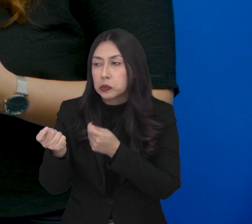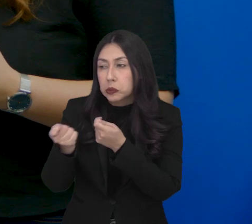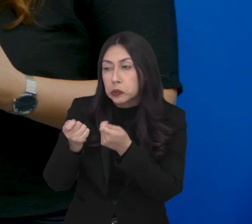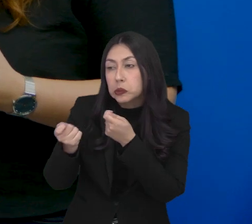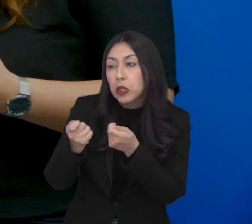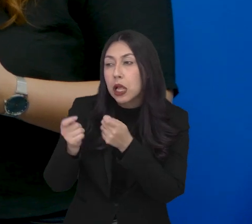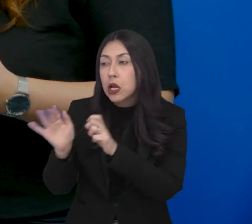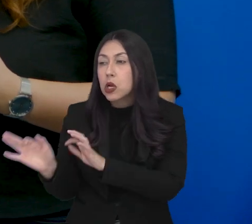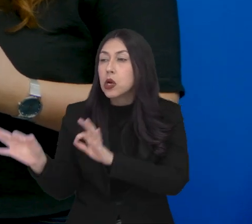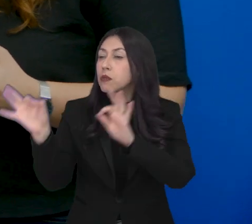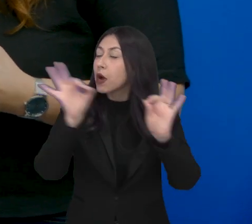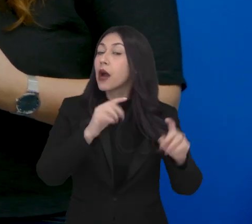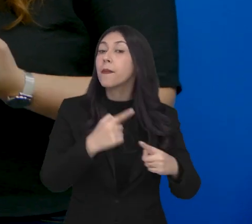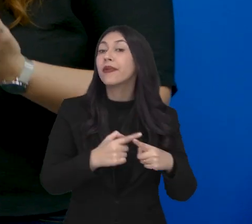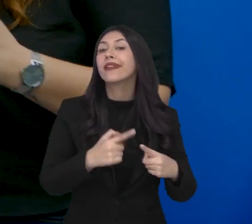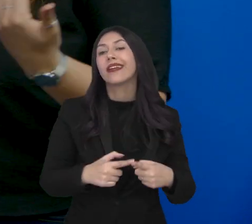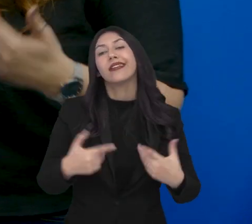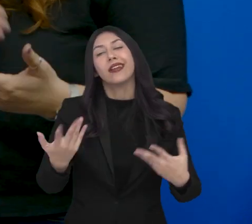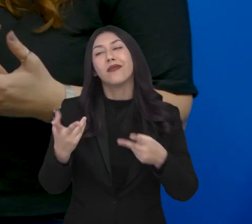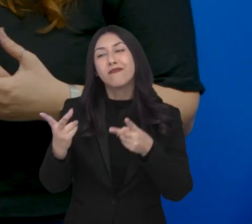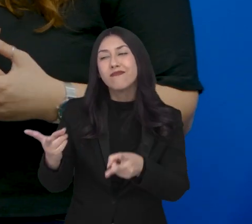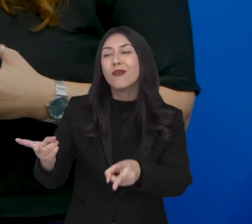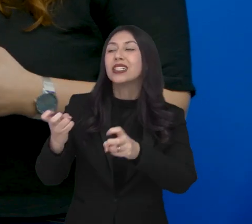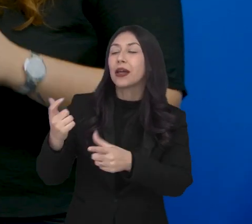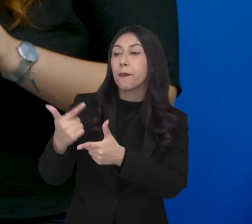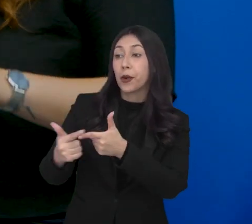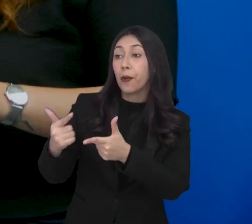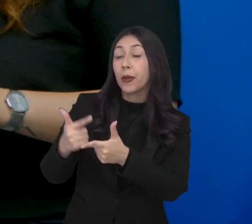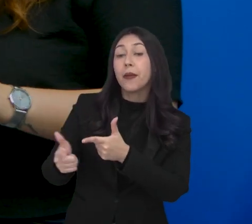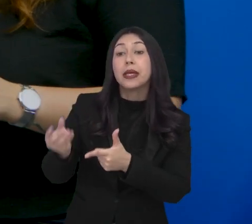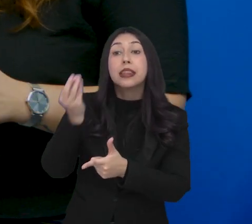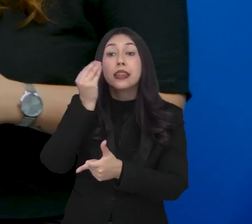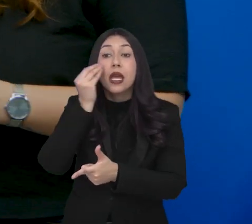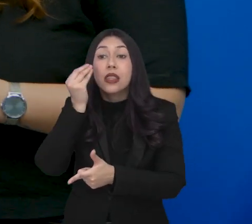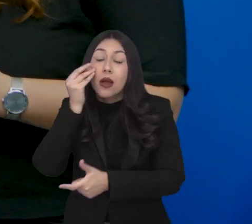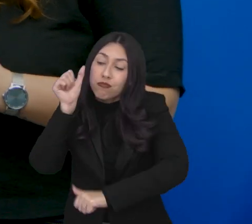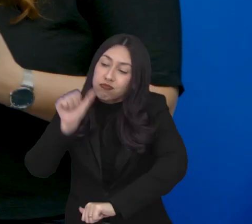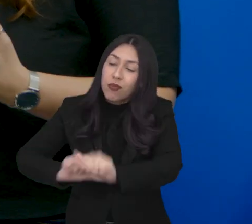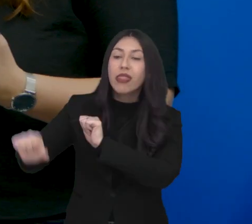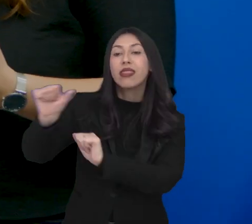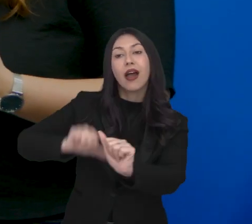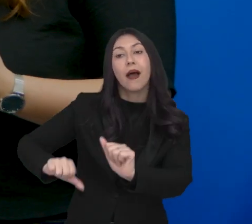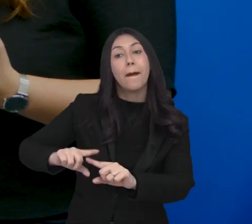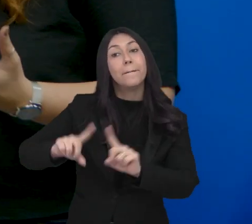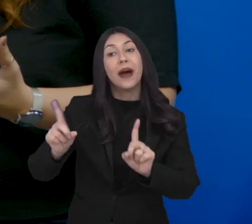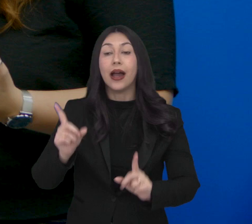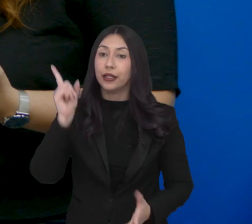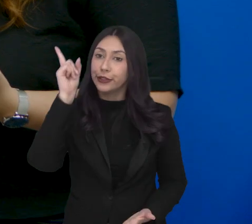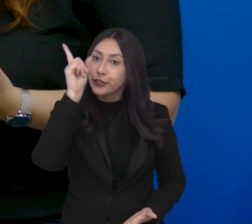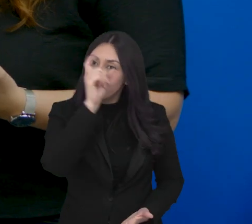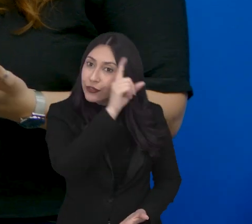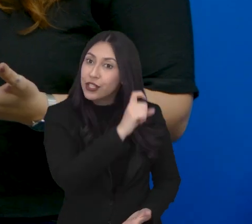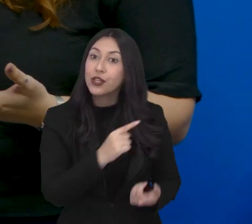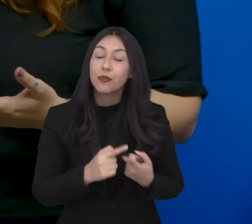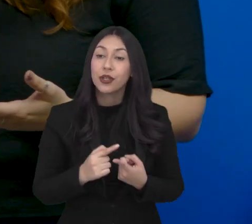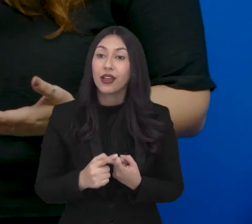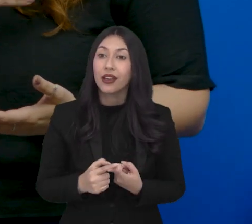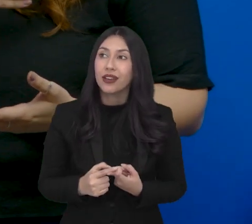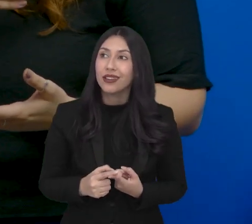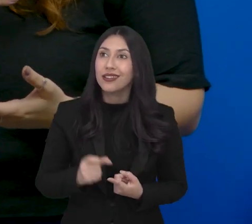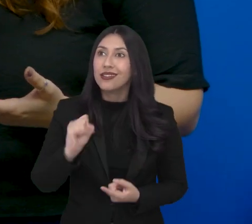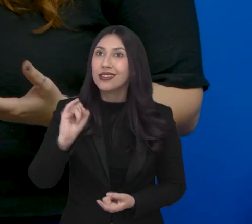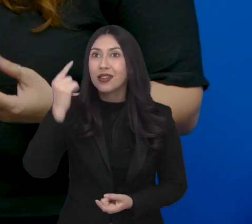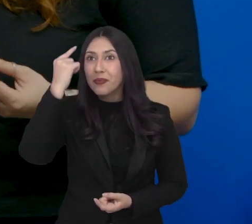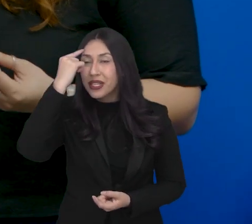é medindo e entendendo o problema que a gente consegue reverter ou pelo menos frear. Mas ainda assim é complicado, porque se a gente pensar como